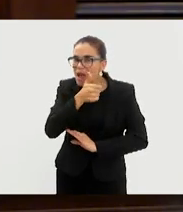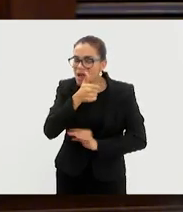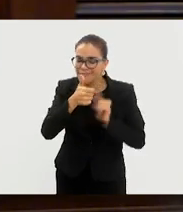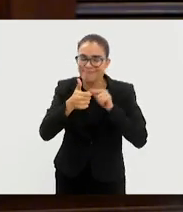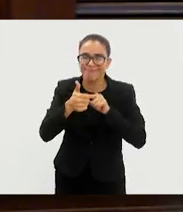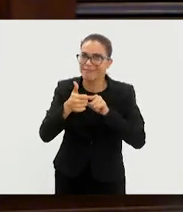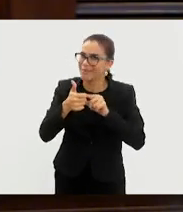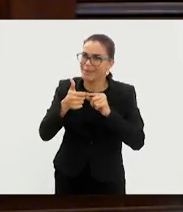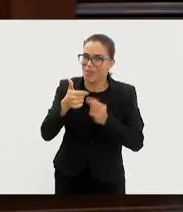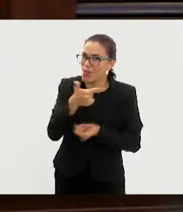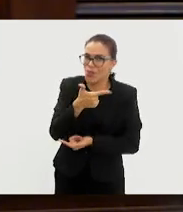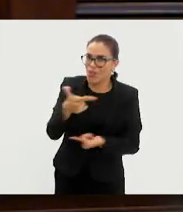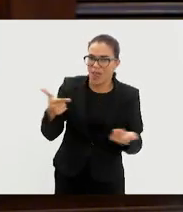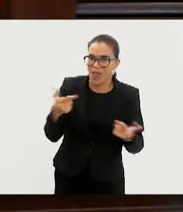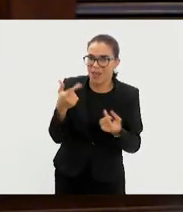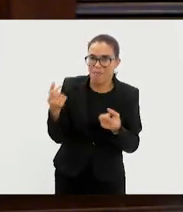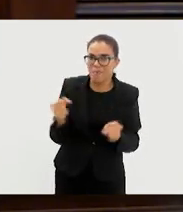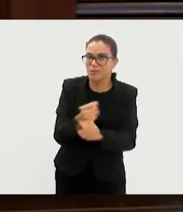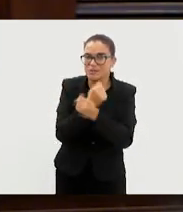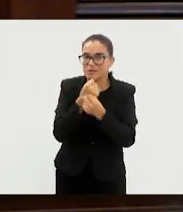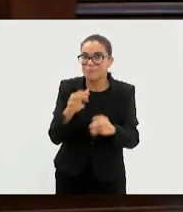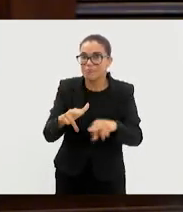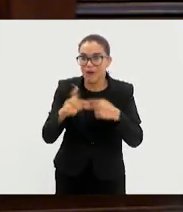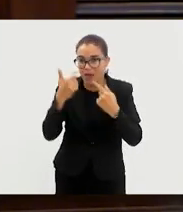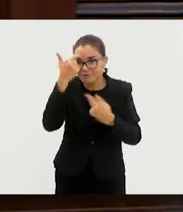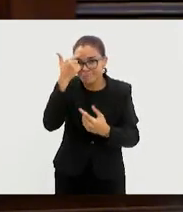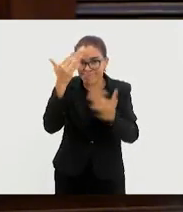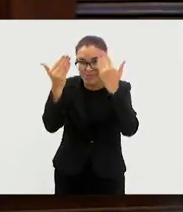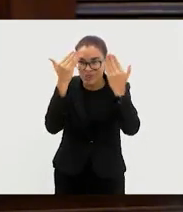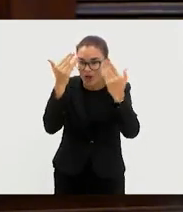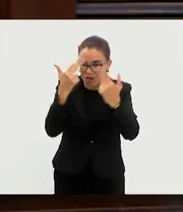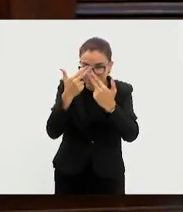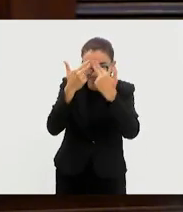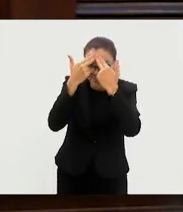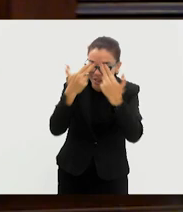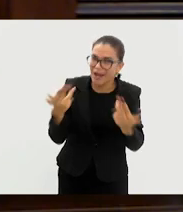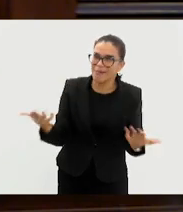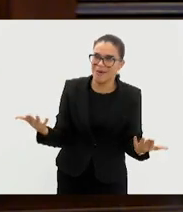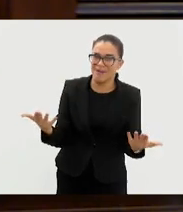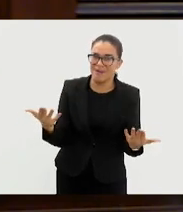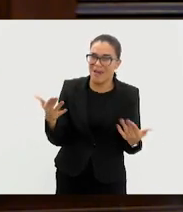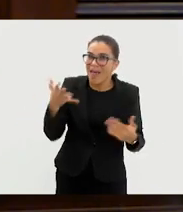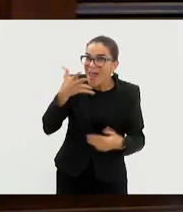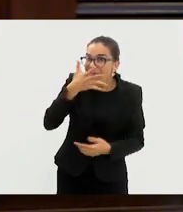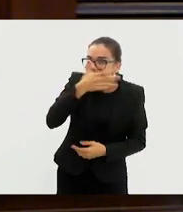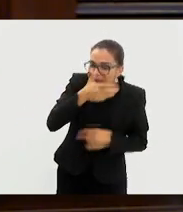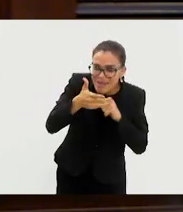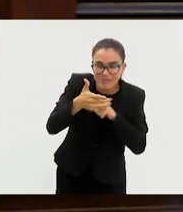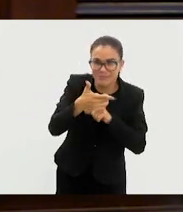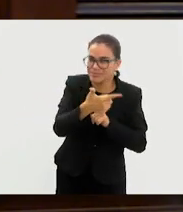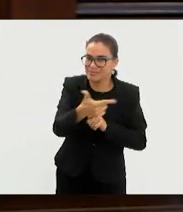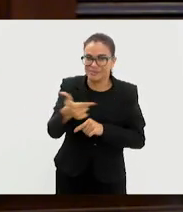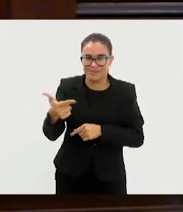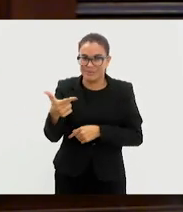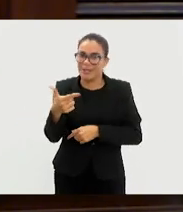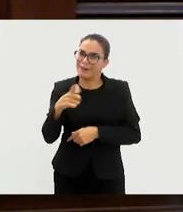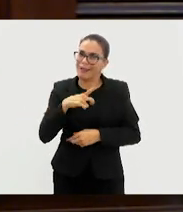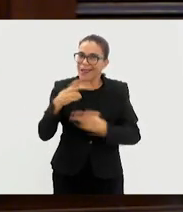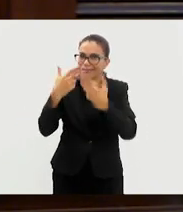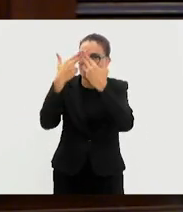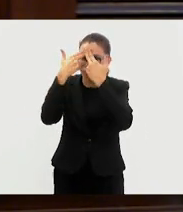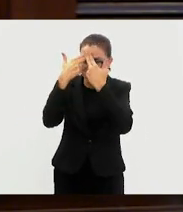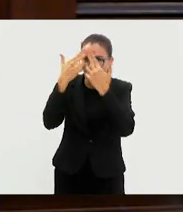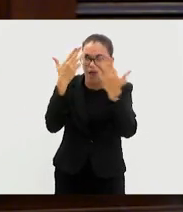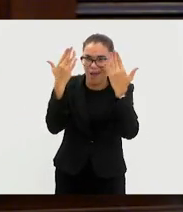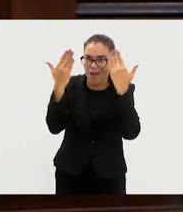ninguém sai ileso disso, né? Ileso, ileso coisa nenhuma, sai traumatizado.